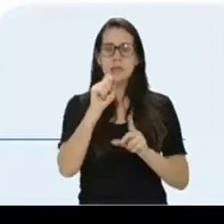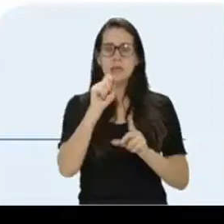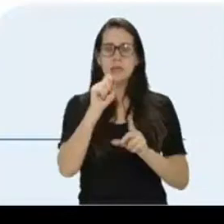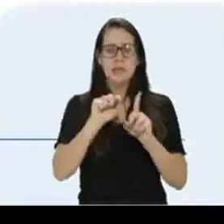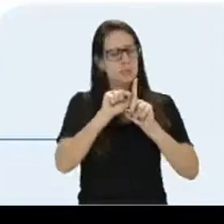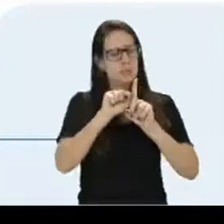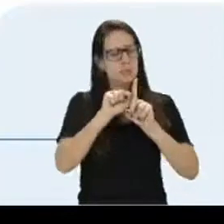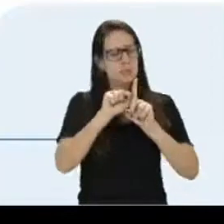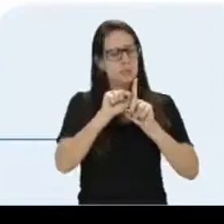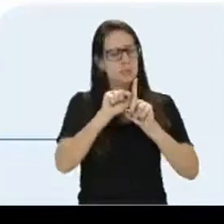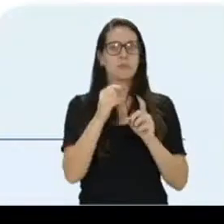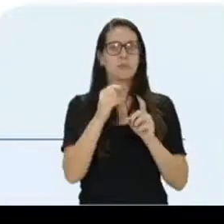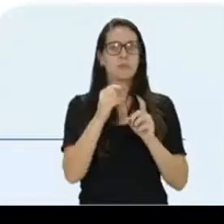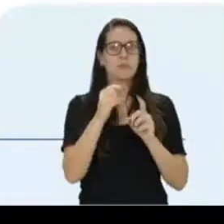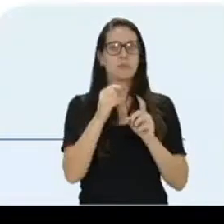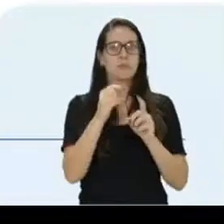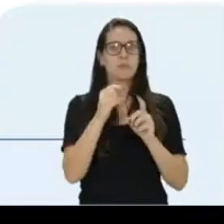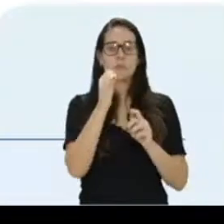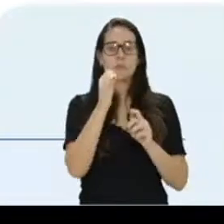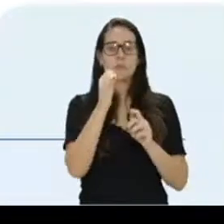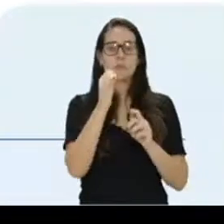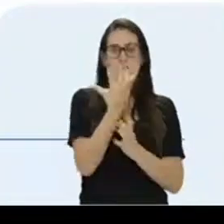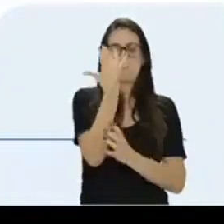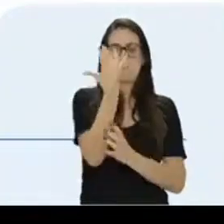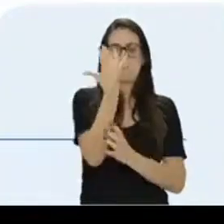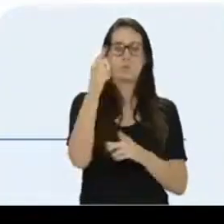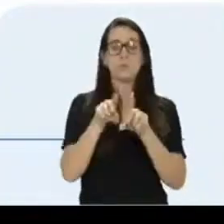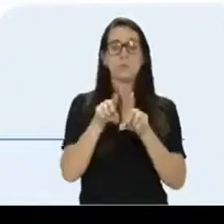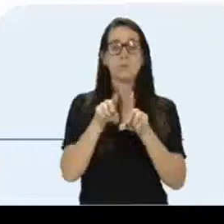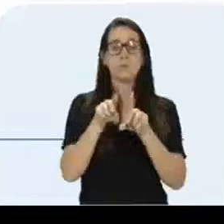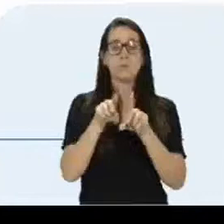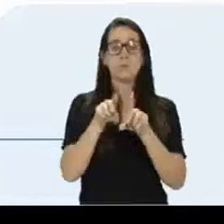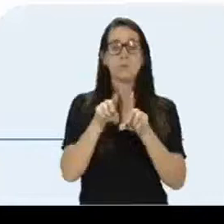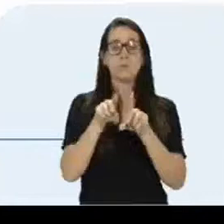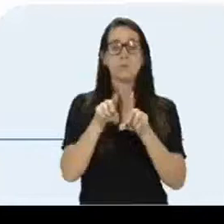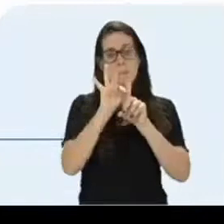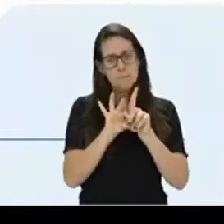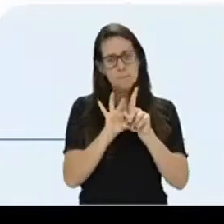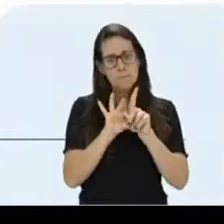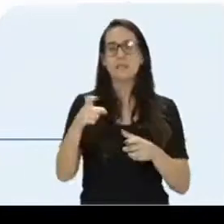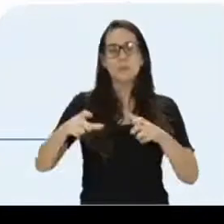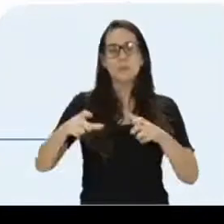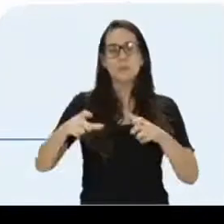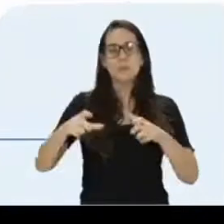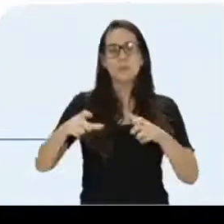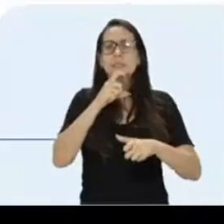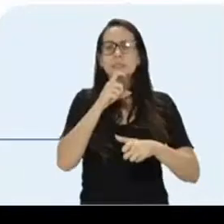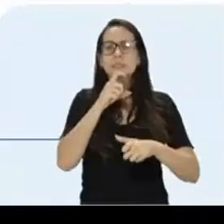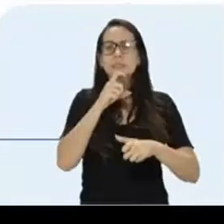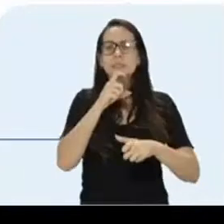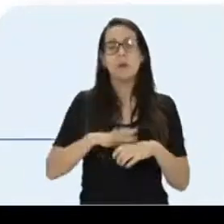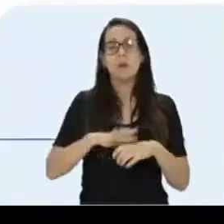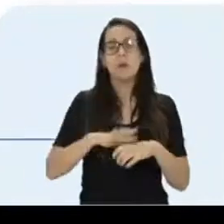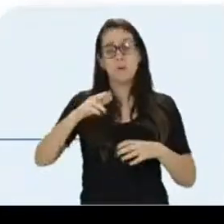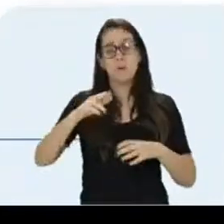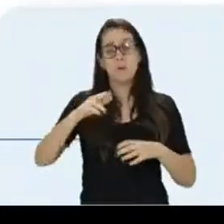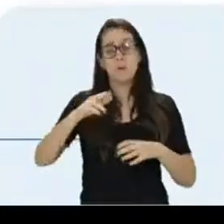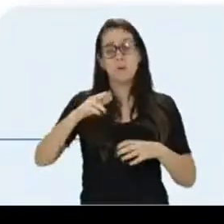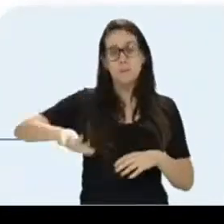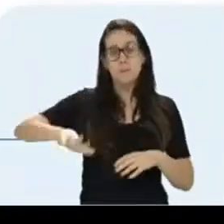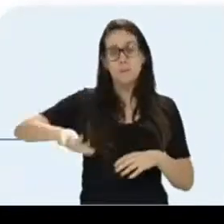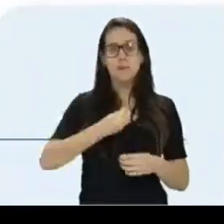ou temperaturas muito baixas, no caso das geleiras, ou em ambientes que outros organismos não conseguem se desenvolver, porque pode